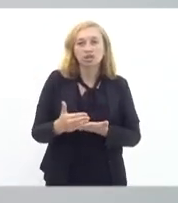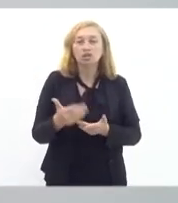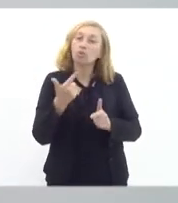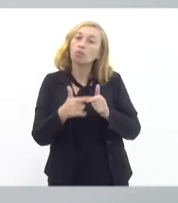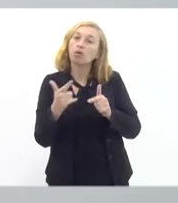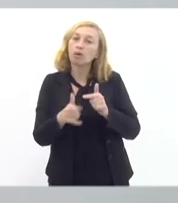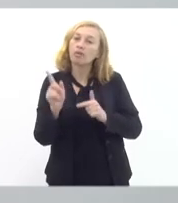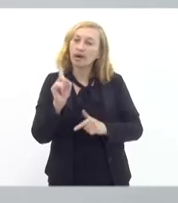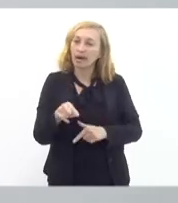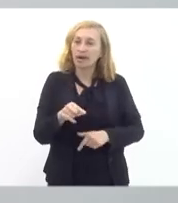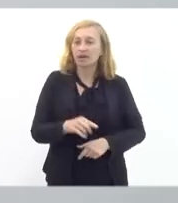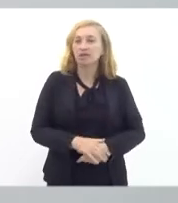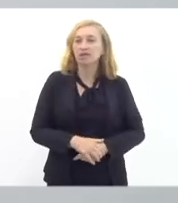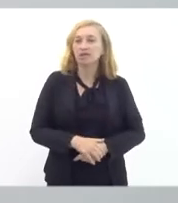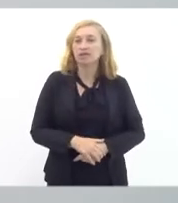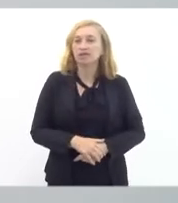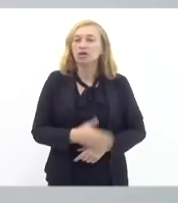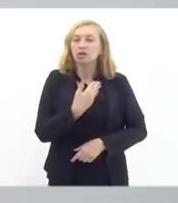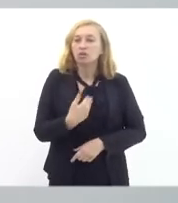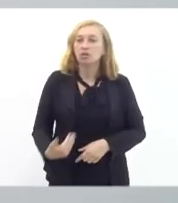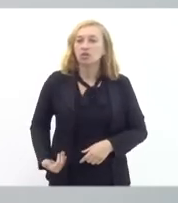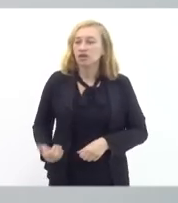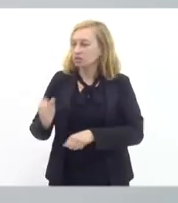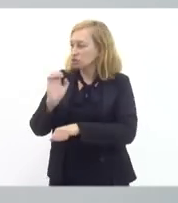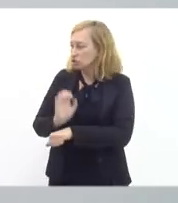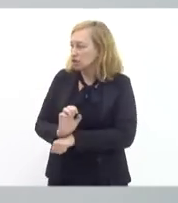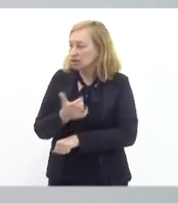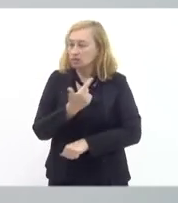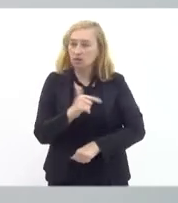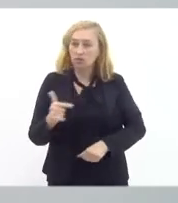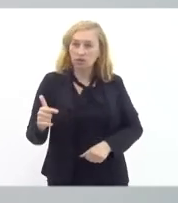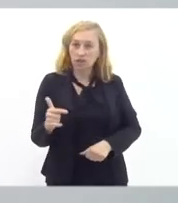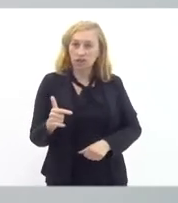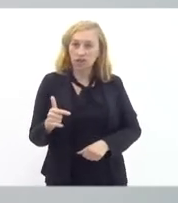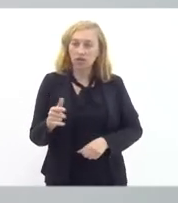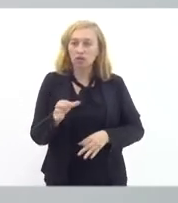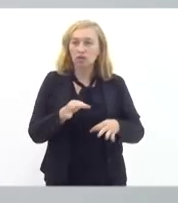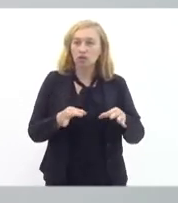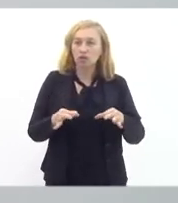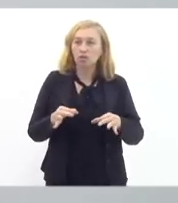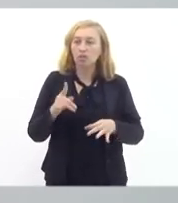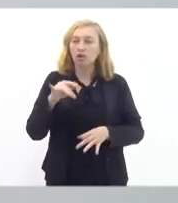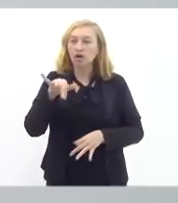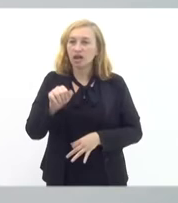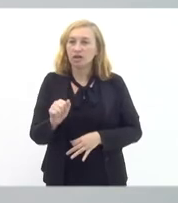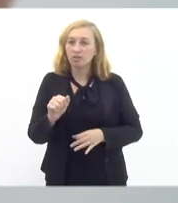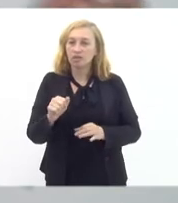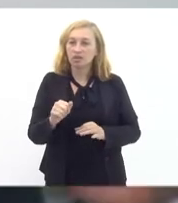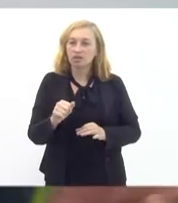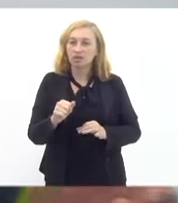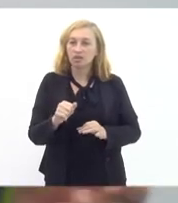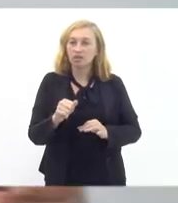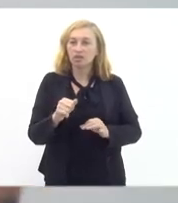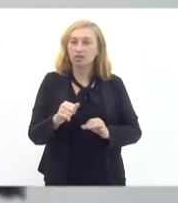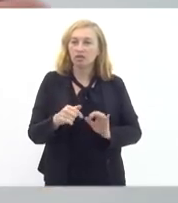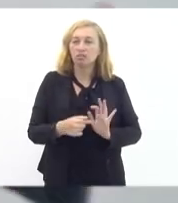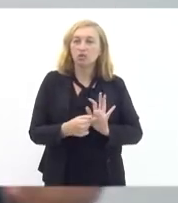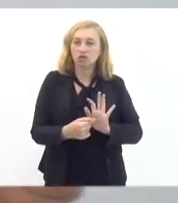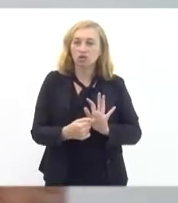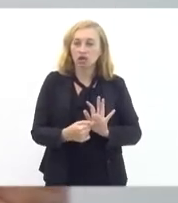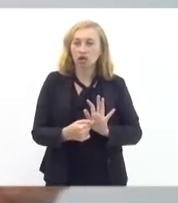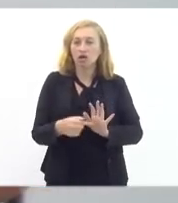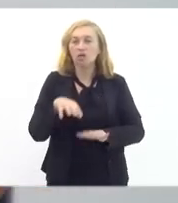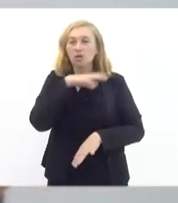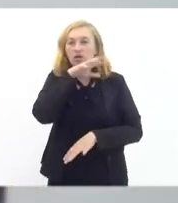é o seguinte: o governo do Estado não tem um programa de identificação animal. Mas o deputado não pode fazer um projeto que